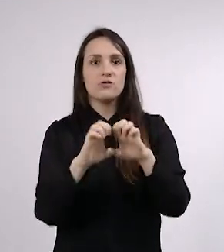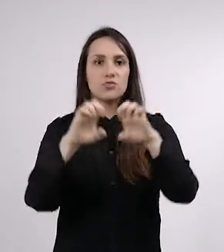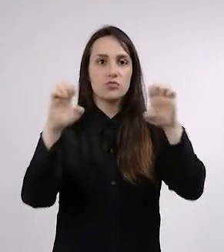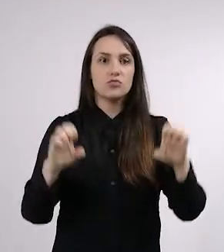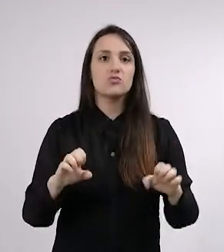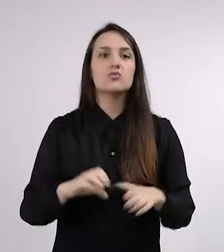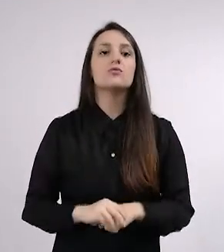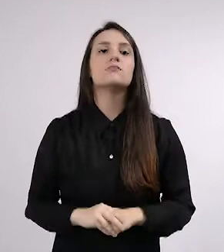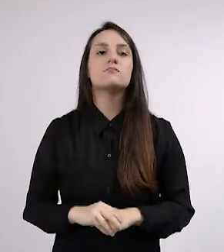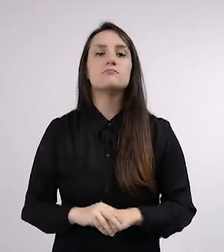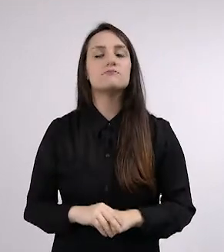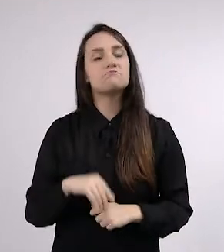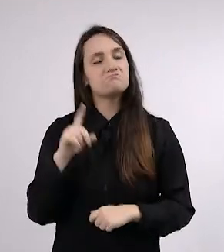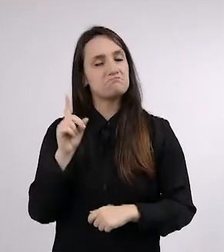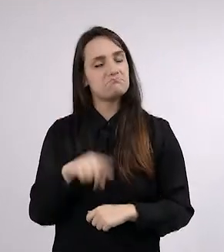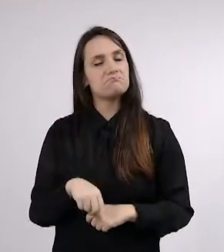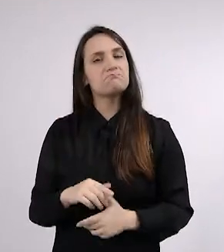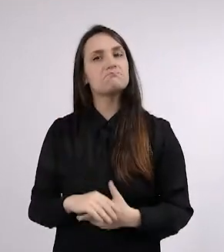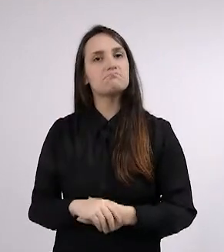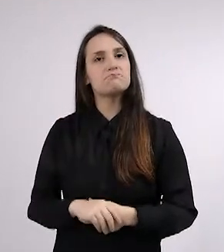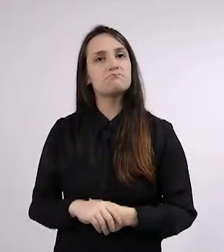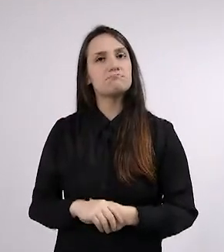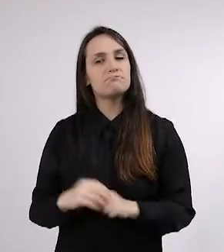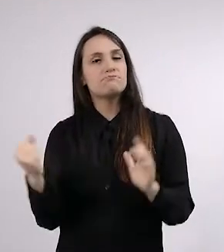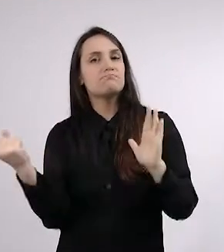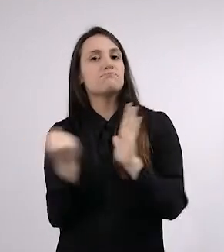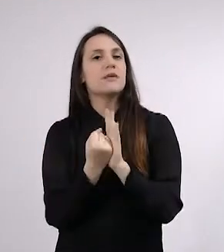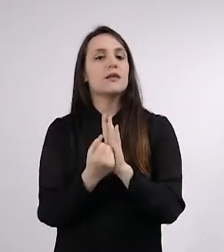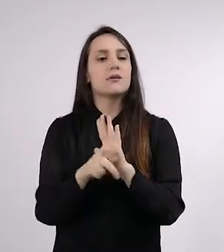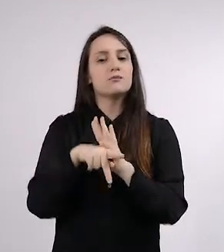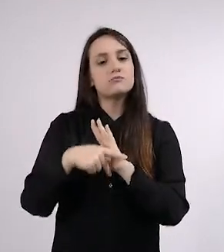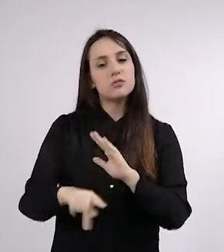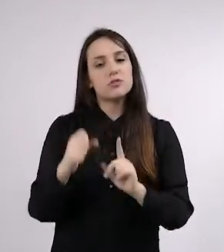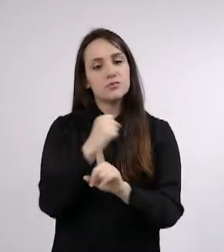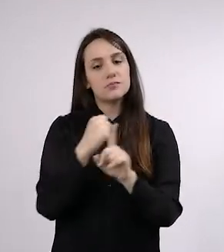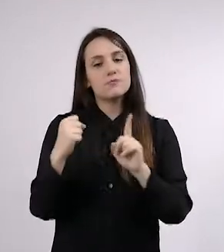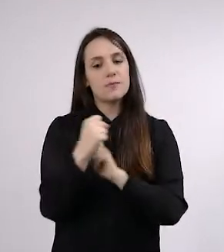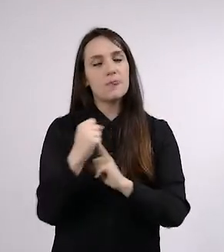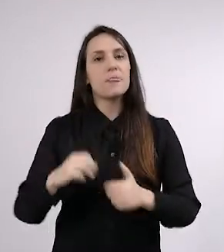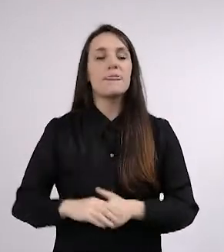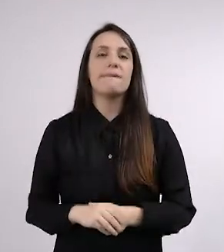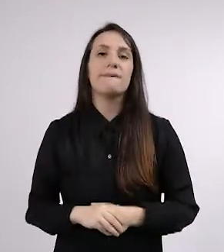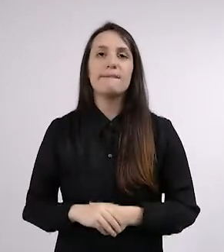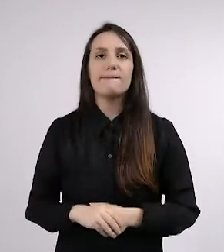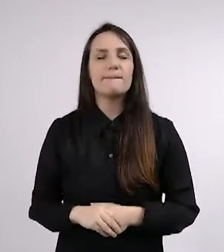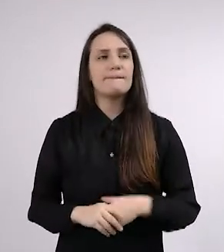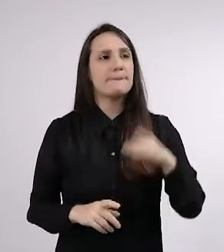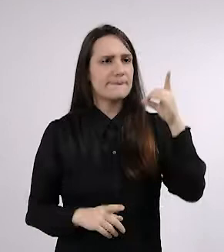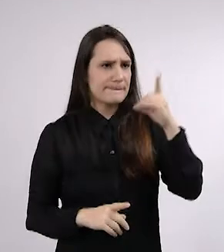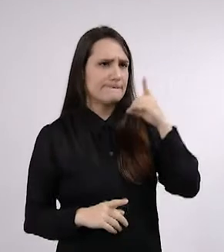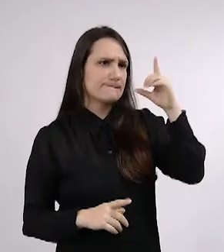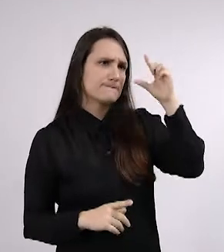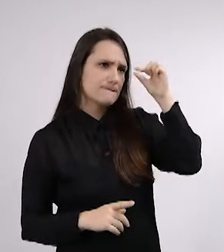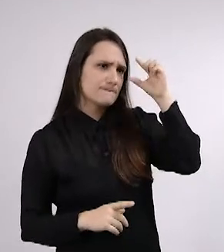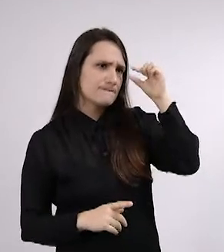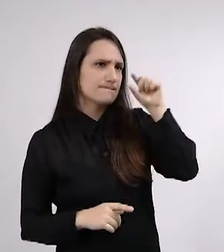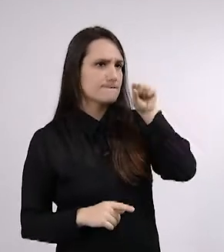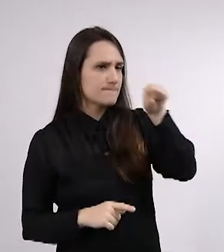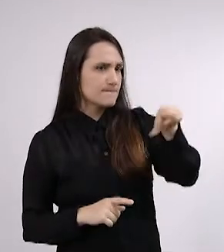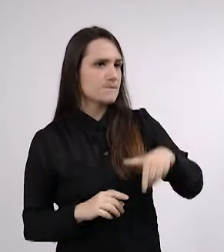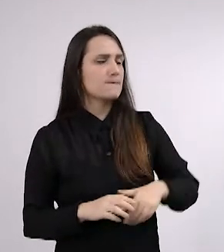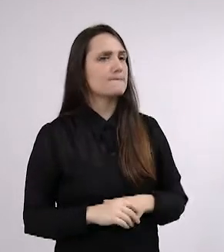toda. Eu acho que esse é o grande legado do corona para a nossa sociedade. Deputado Gerson Claro, que é líder do governo na Assembleia